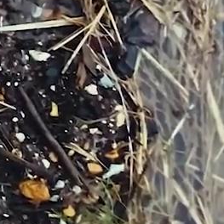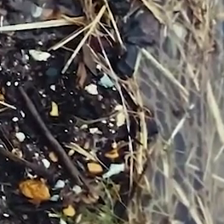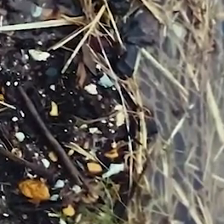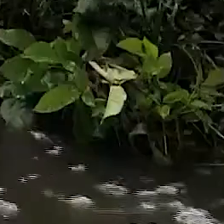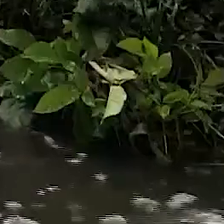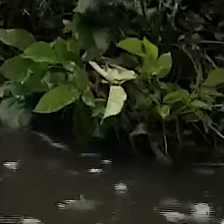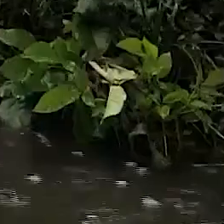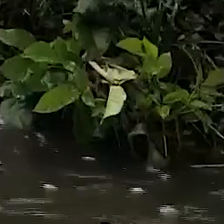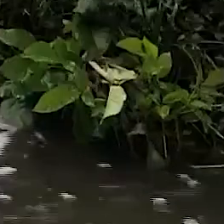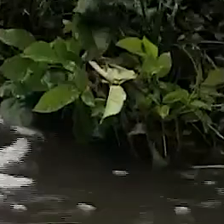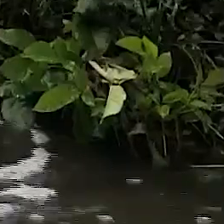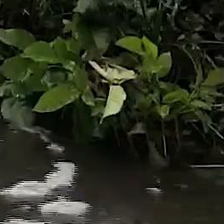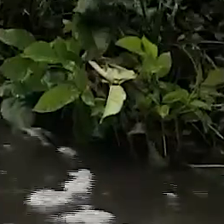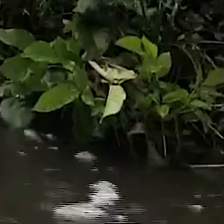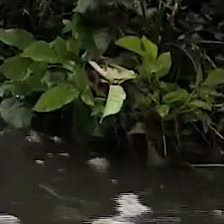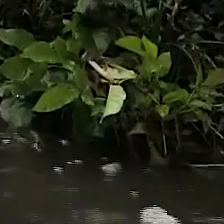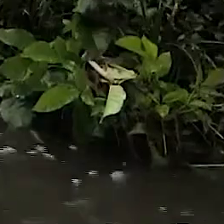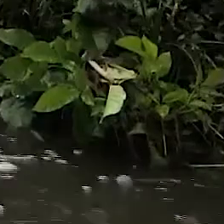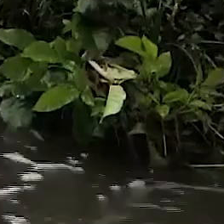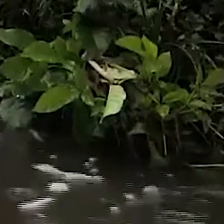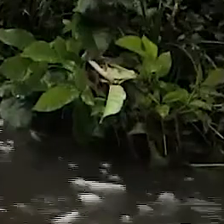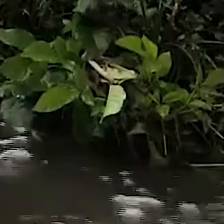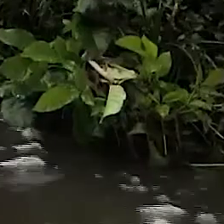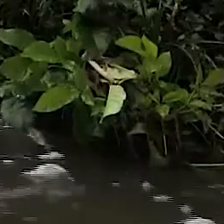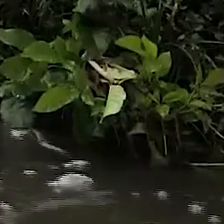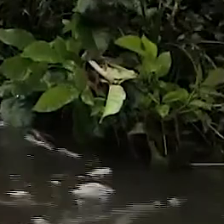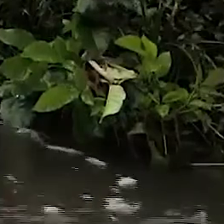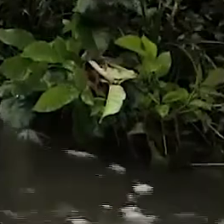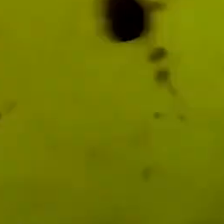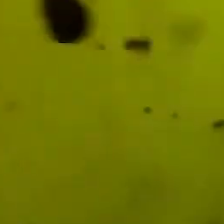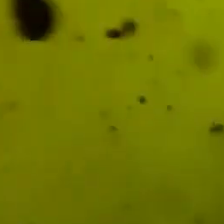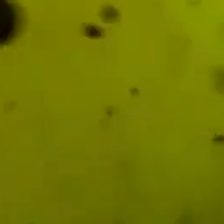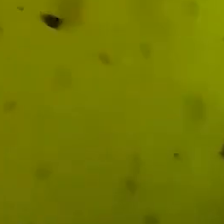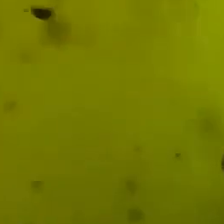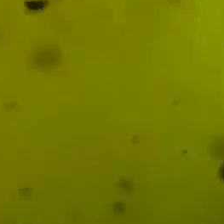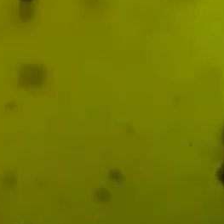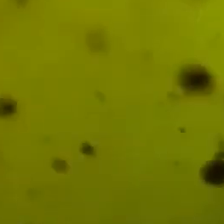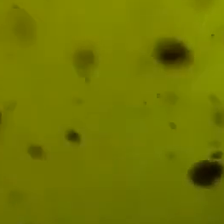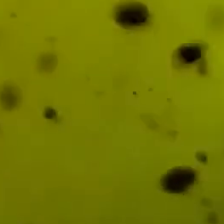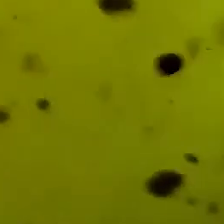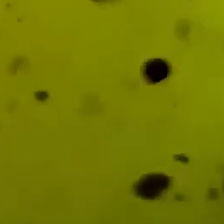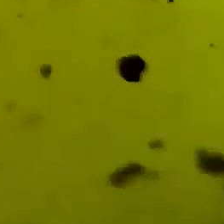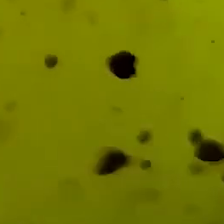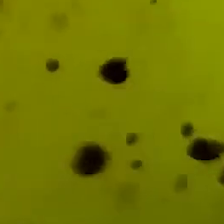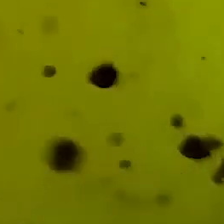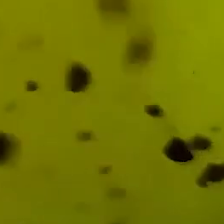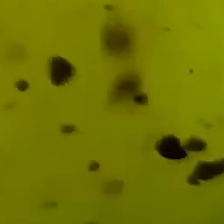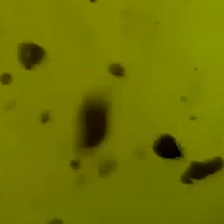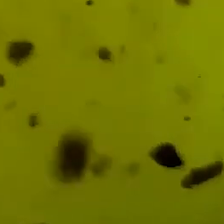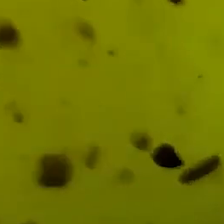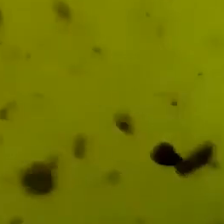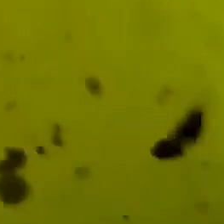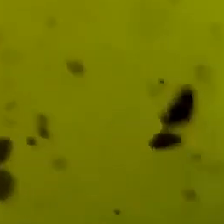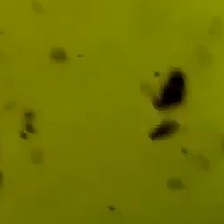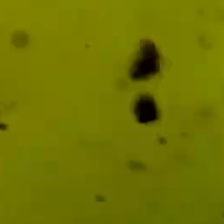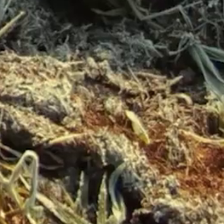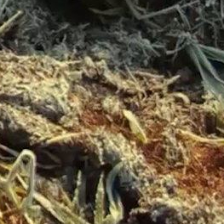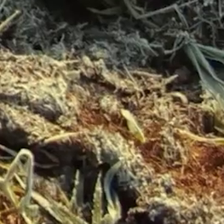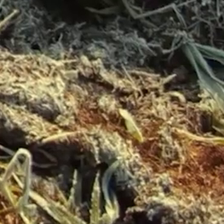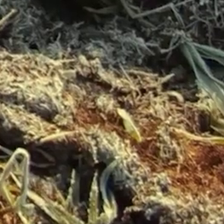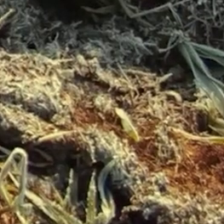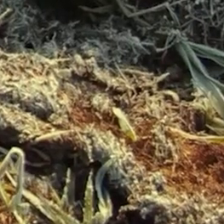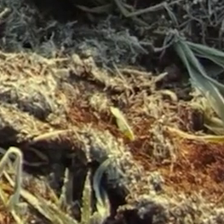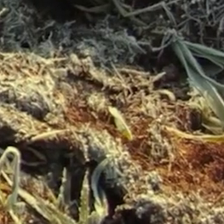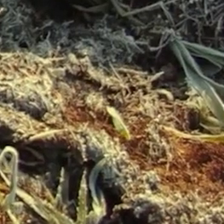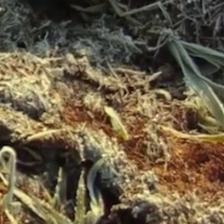chuvas. Degradação dos recursos hídricos. Seja por poluição ou pela erosão com assoreamento do